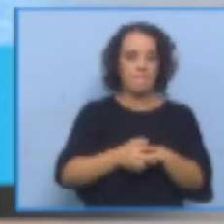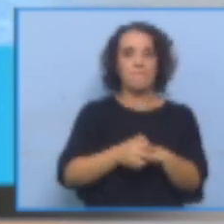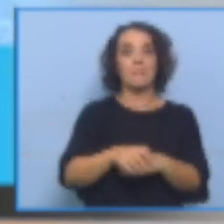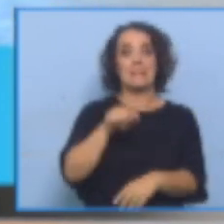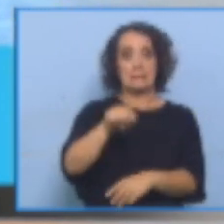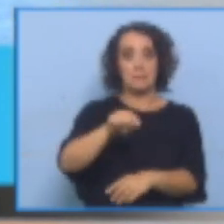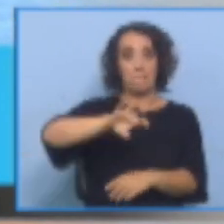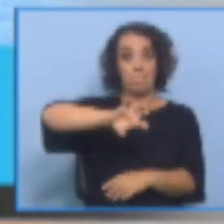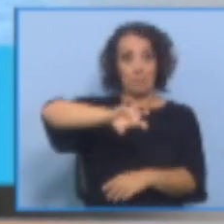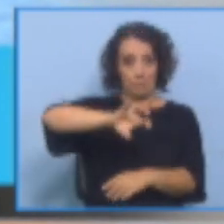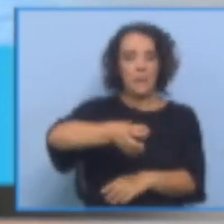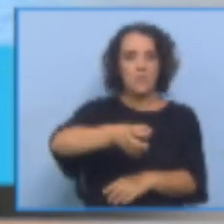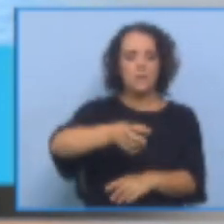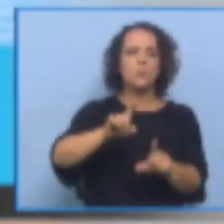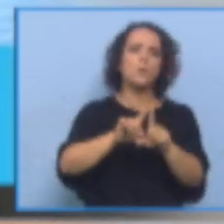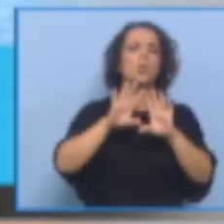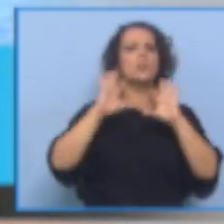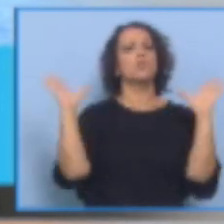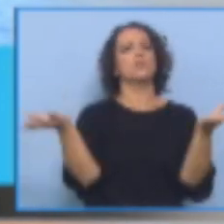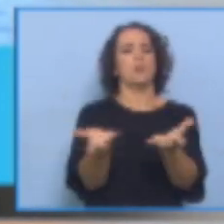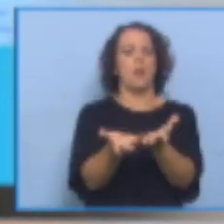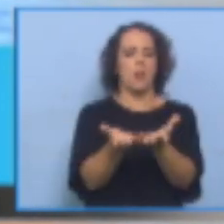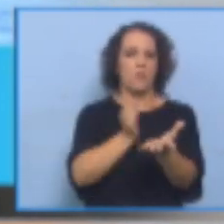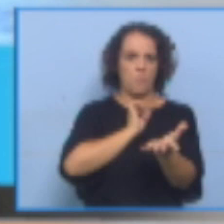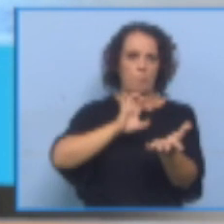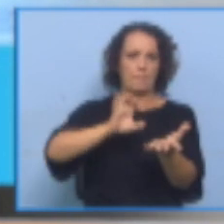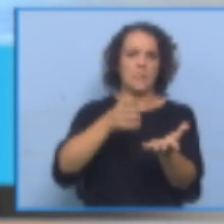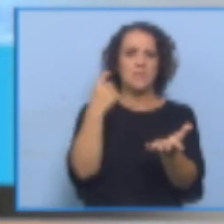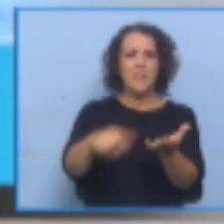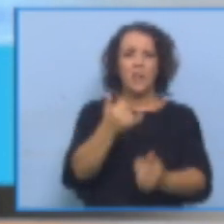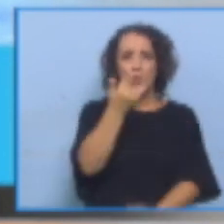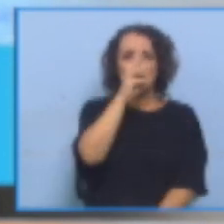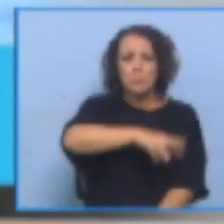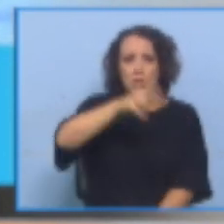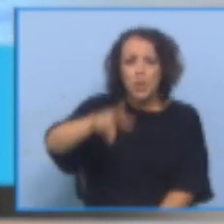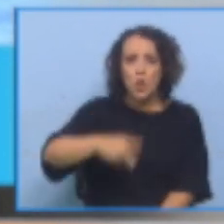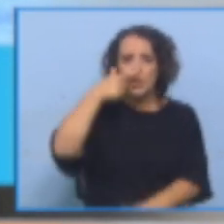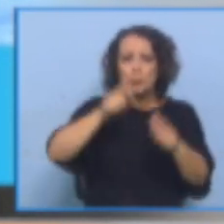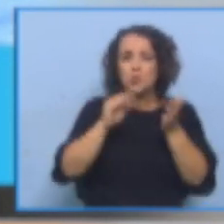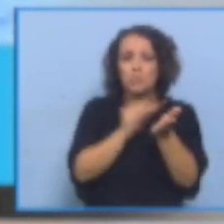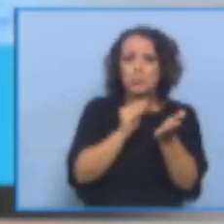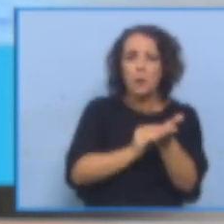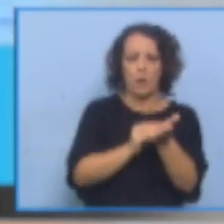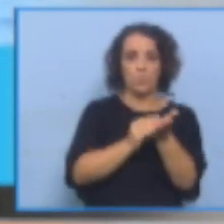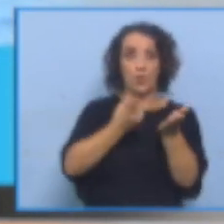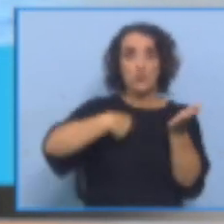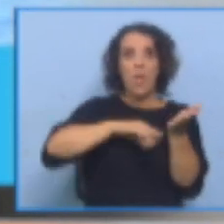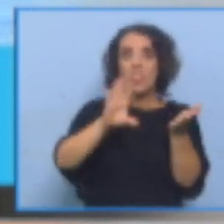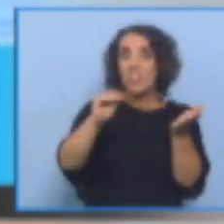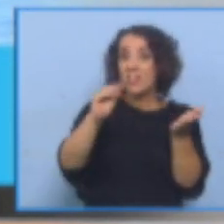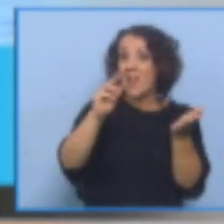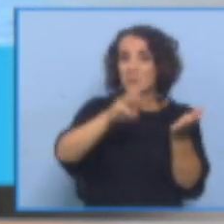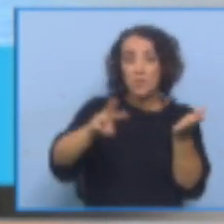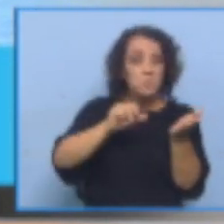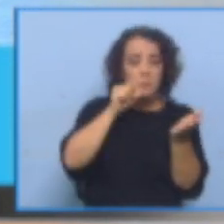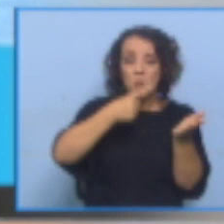país que, globalmente, tem, o nosso país, 2 milhões de pessoas na pobreza. Nós só somos menos de 10 milhões, somos 8